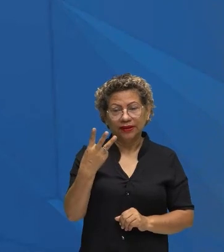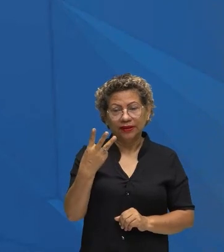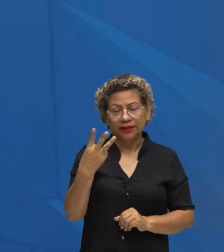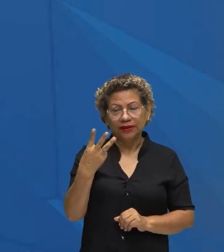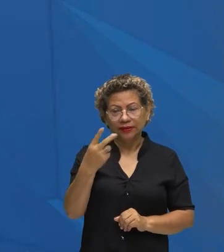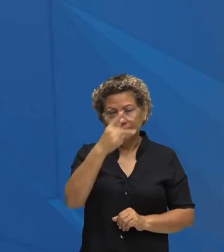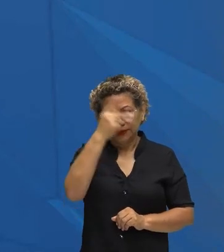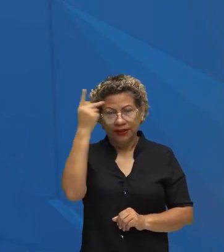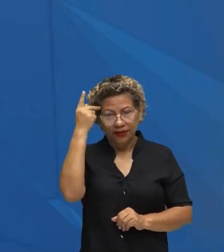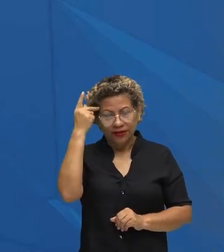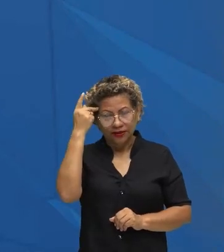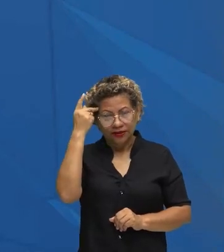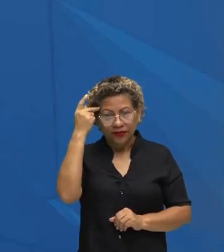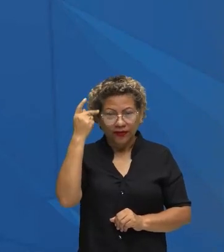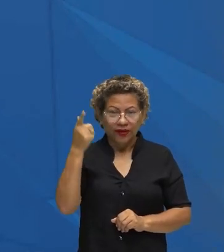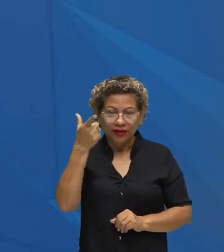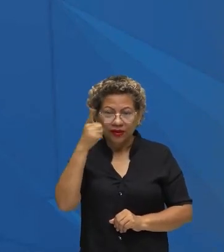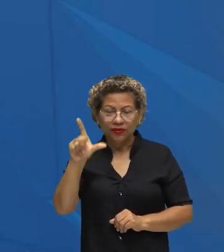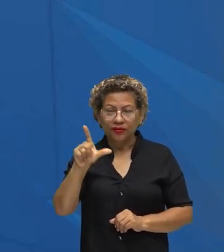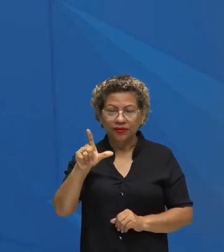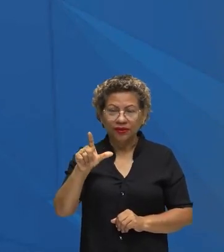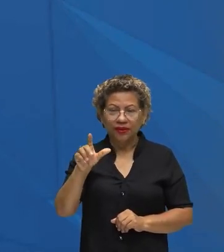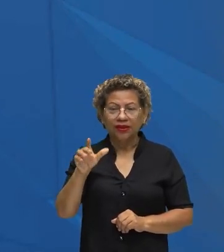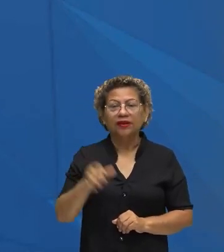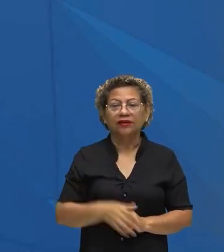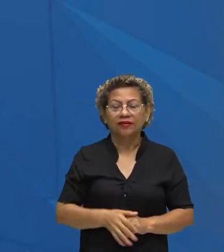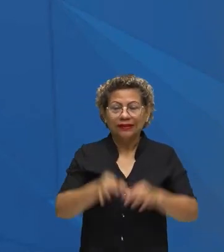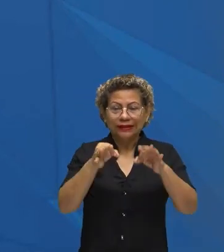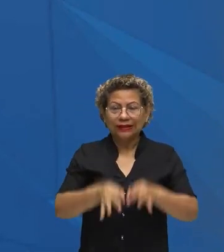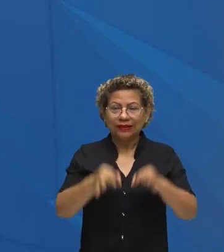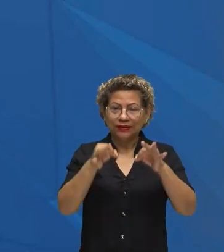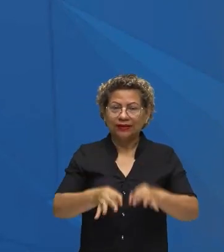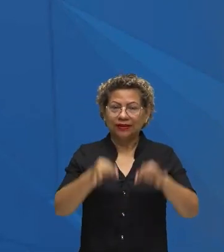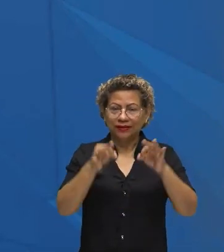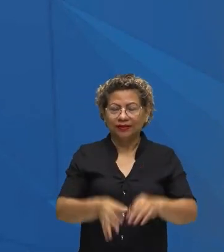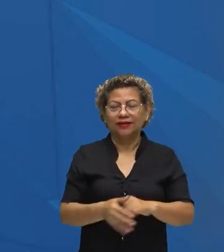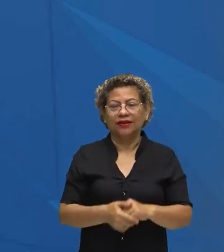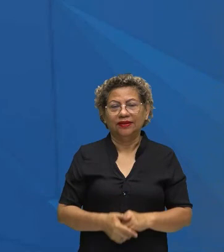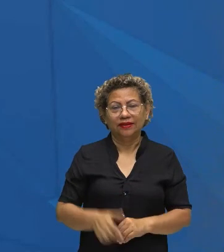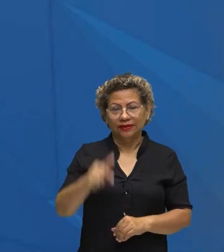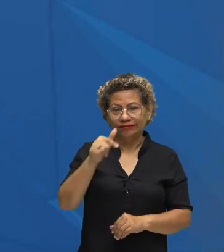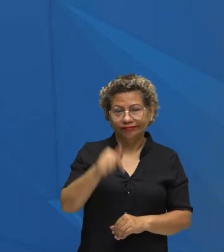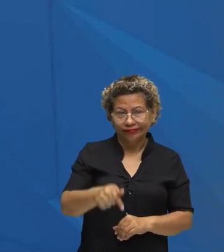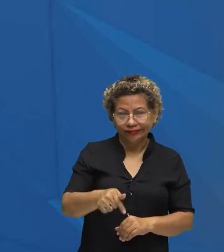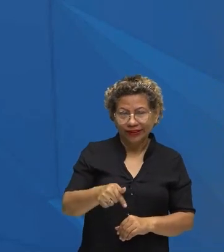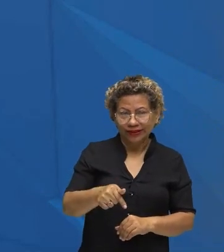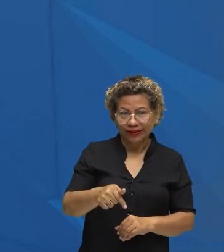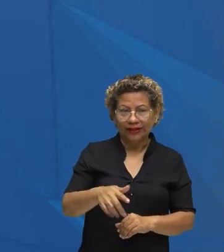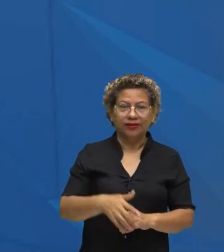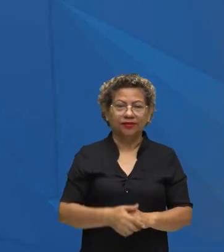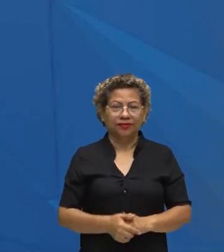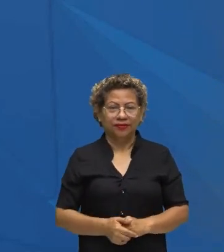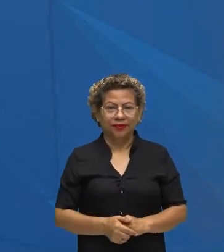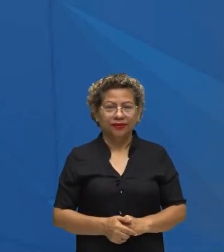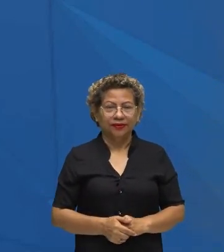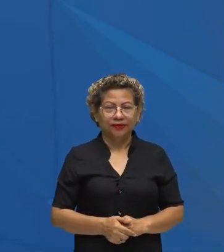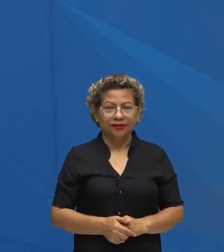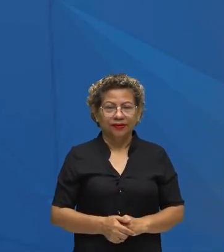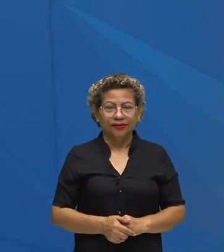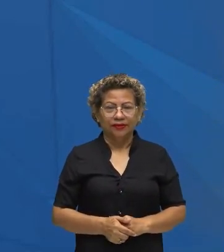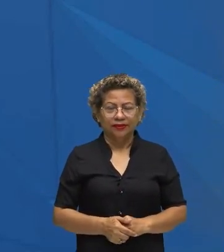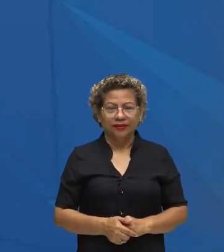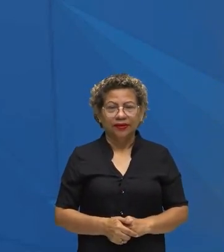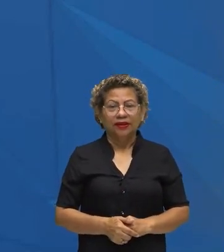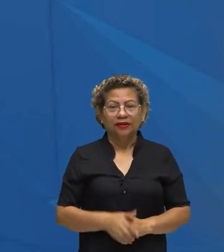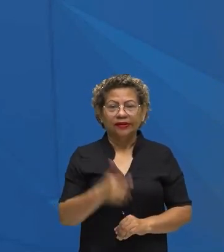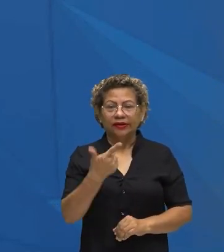aí, o nosso quiz está sendo ali encerrado. Essa daí, eu particularmente não conhecia muito,